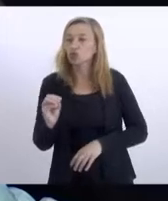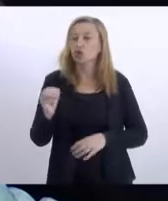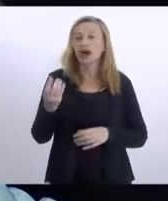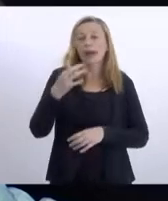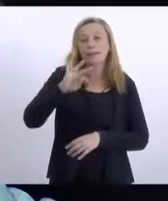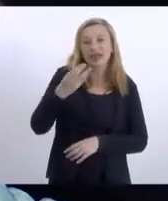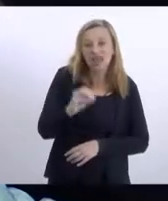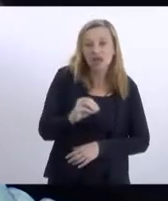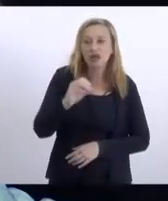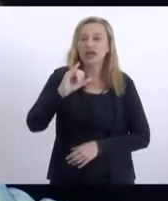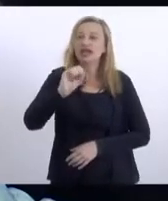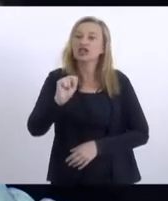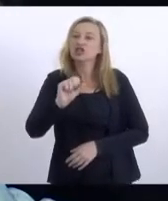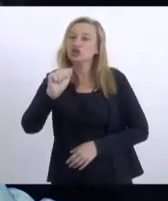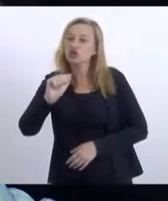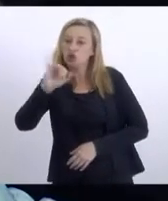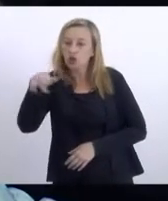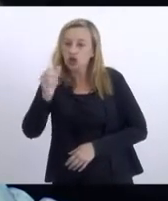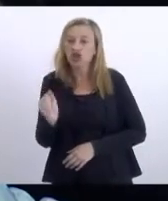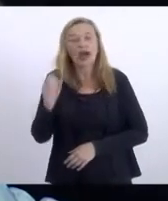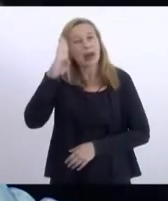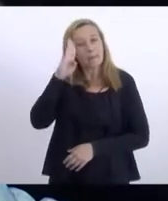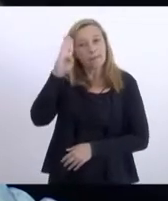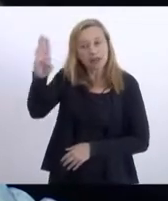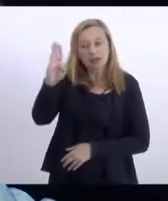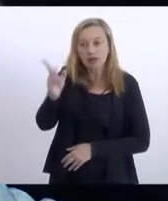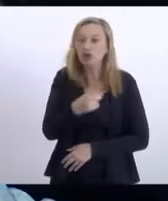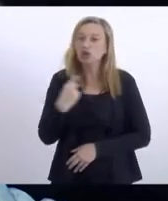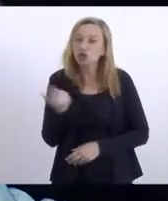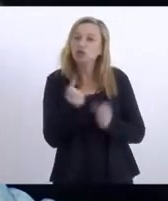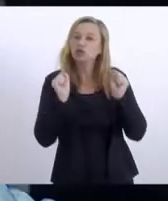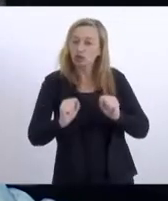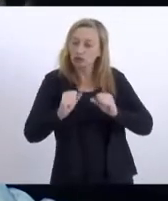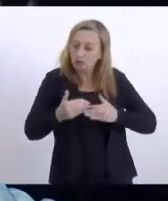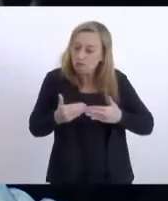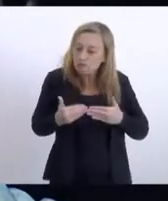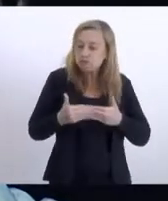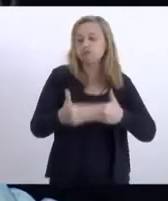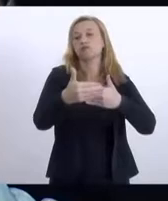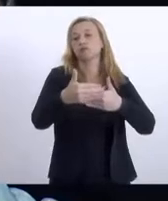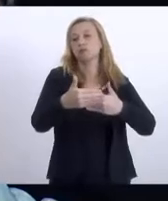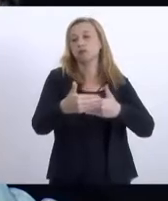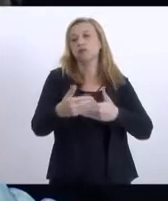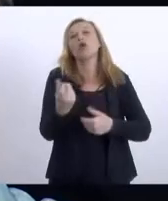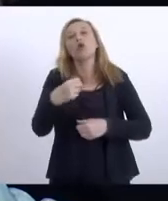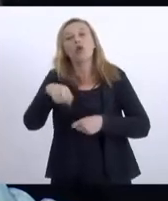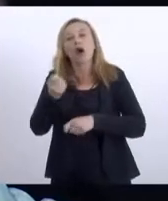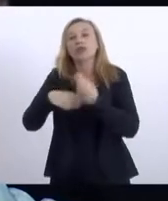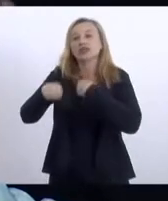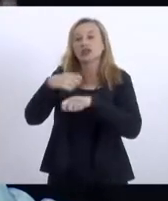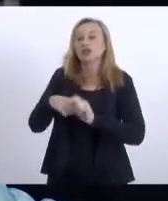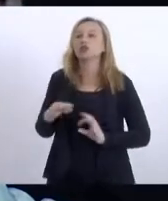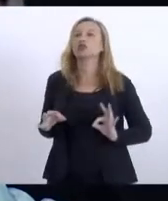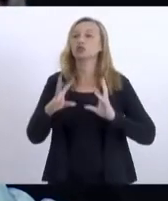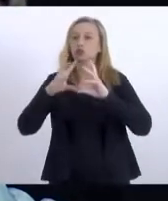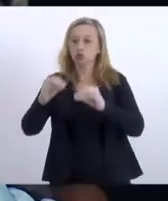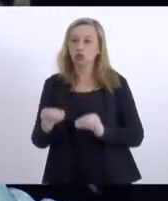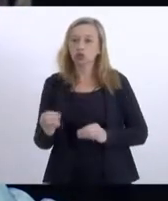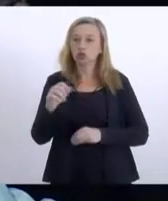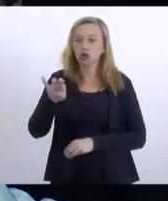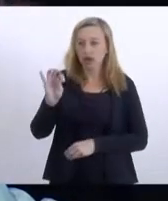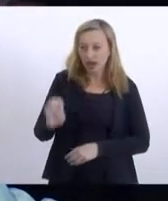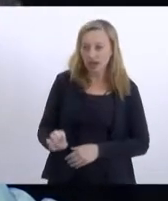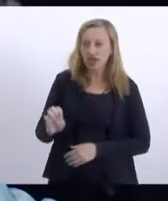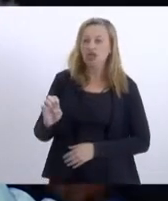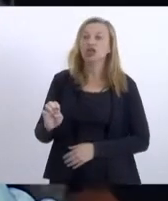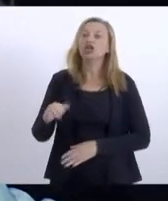soja, ele é primordial para que nós possamos alavancar o agronegócio como um todo no Noroeste